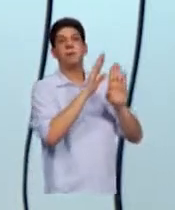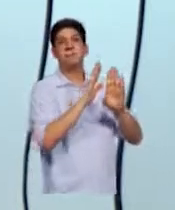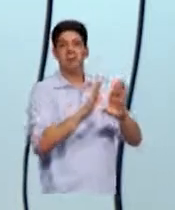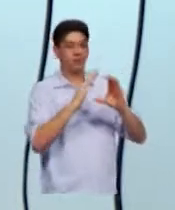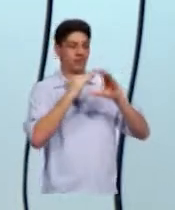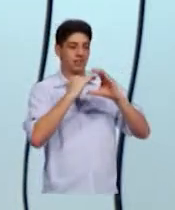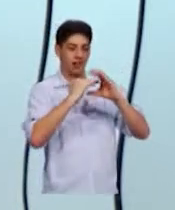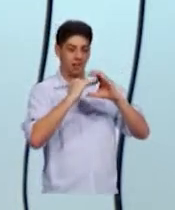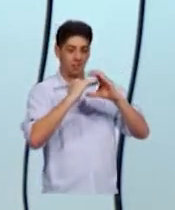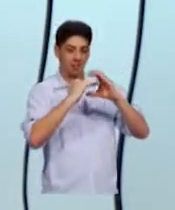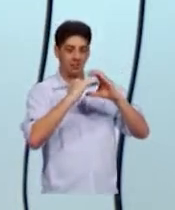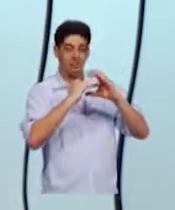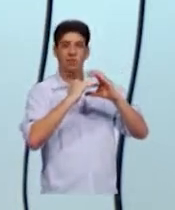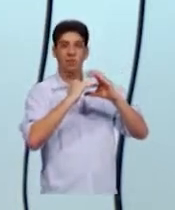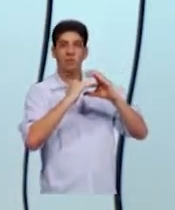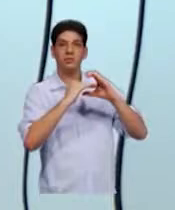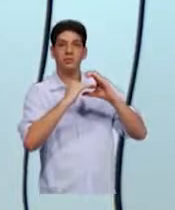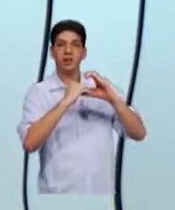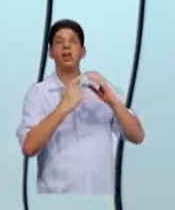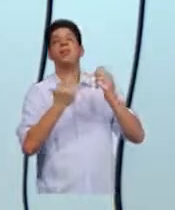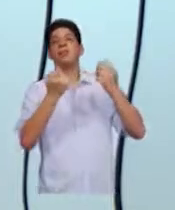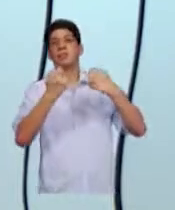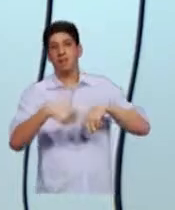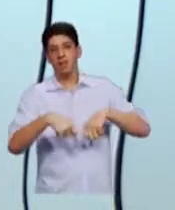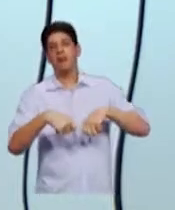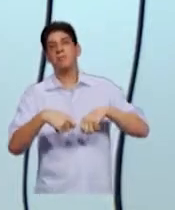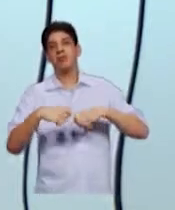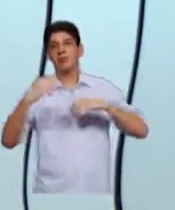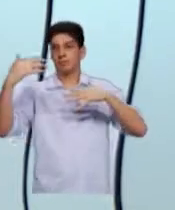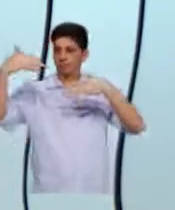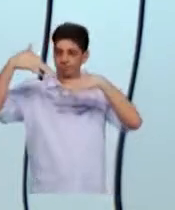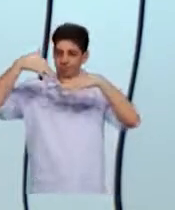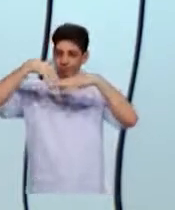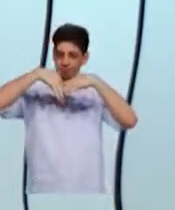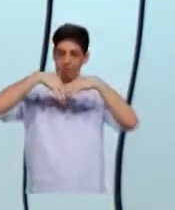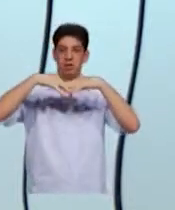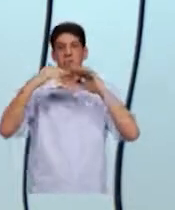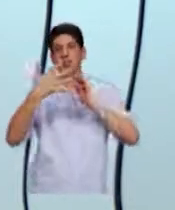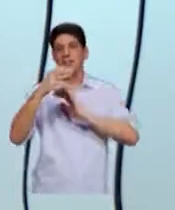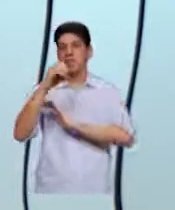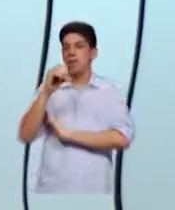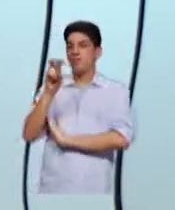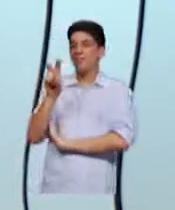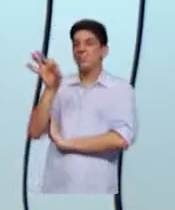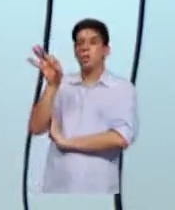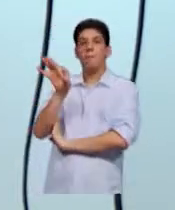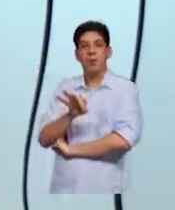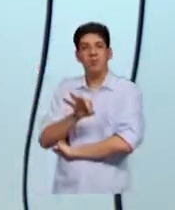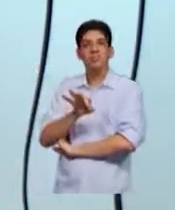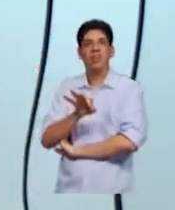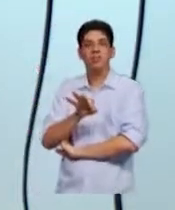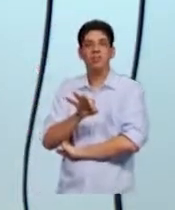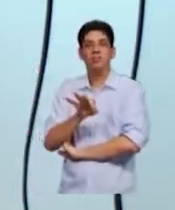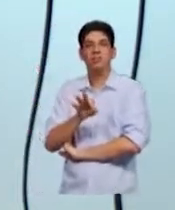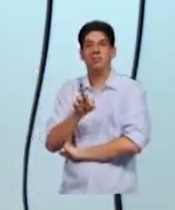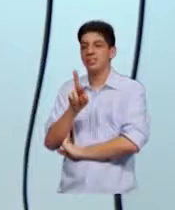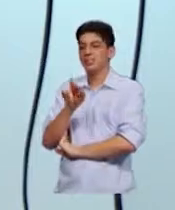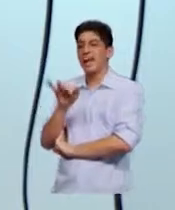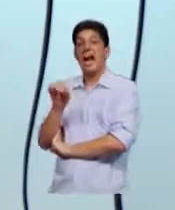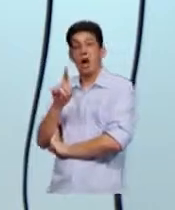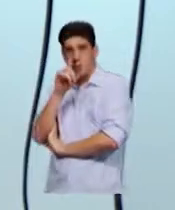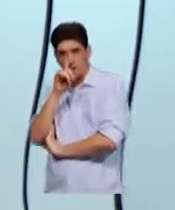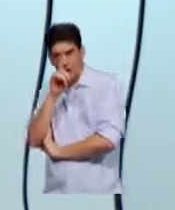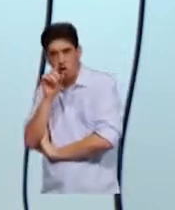de ozônio, gente, ela consegue filtrar cerca de 95% da radiação ultravioleta. E